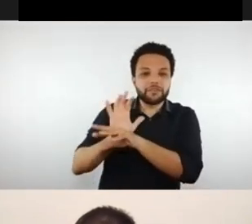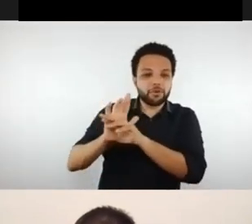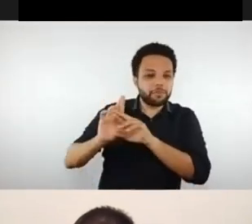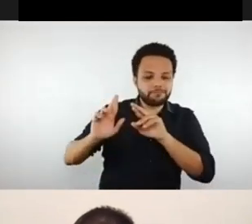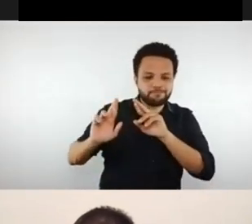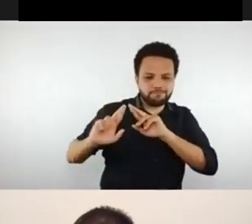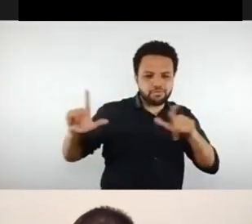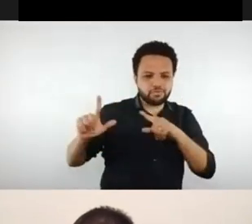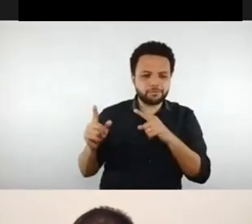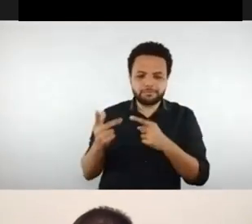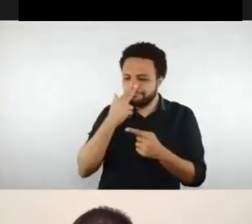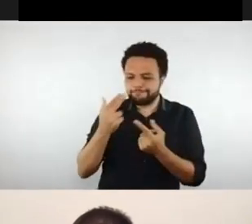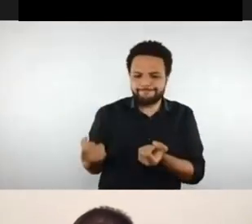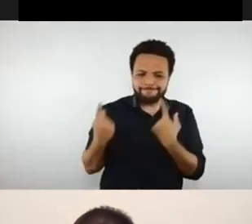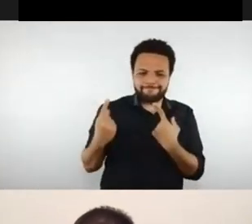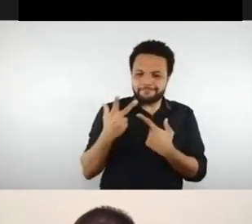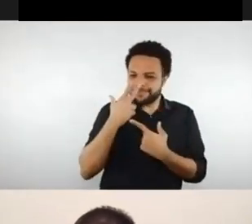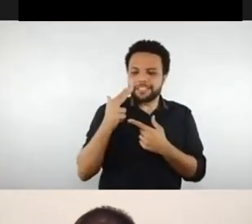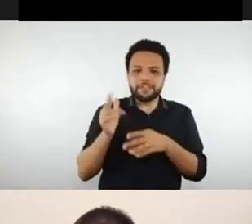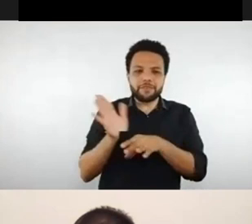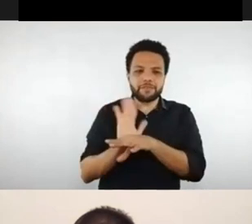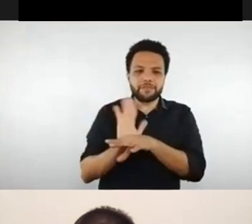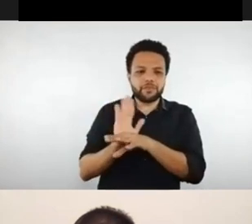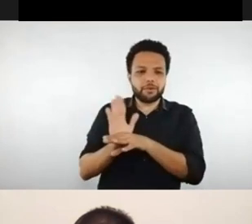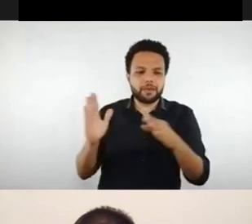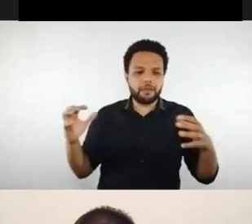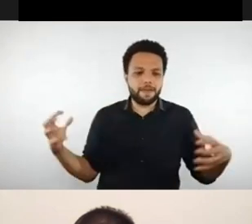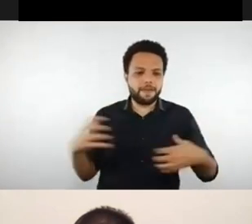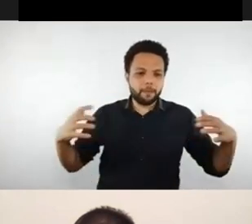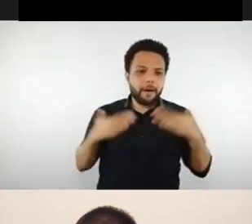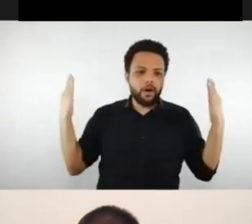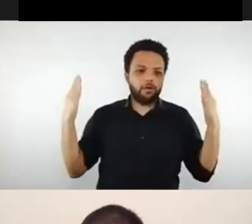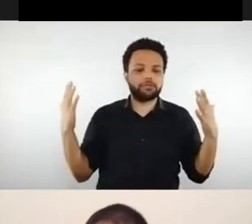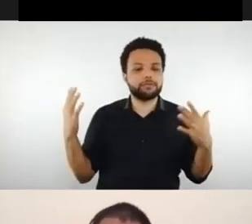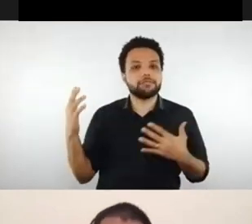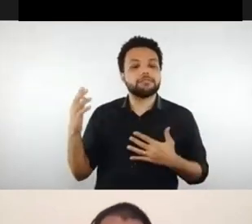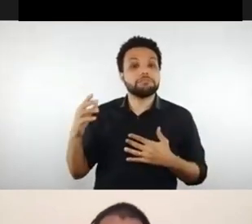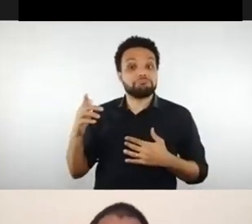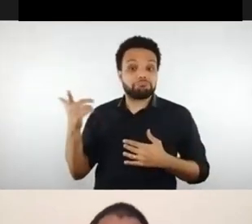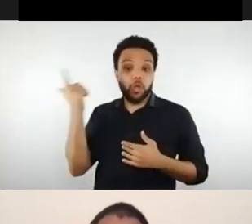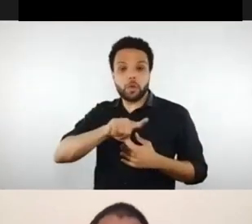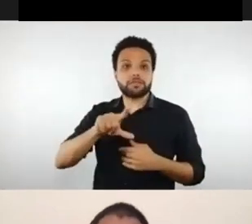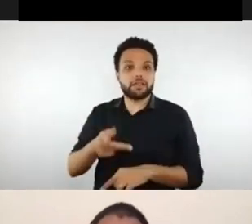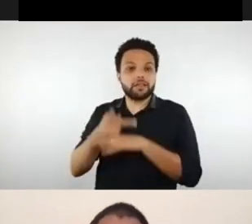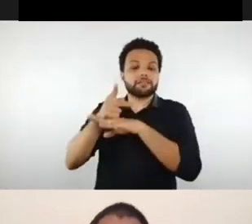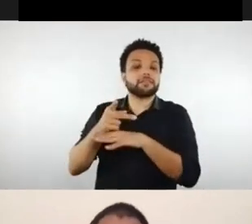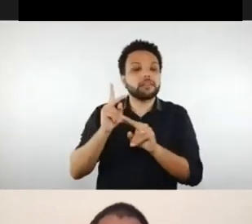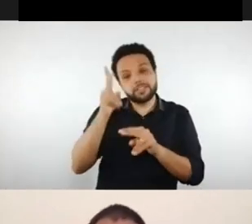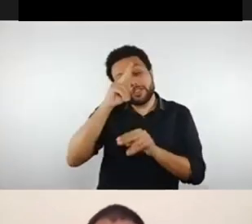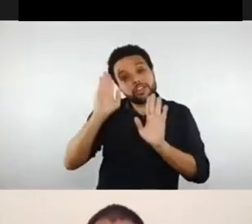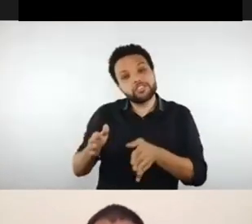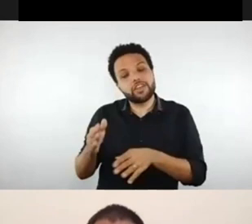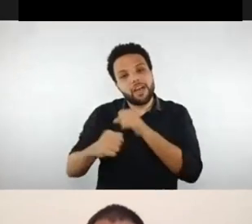parte de continuar uma história já começada em 2004, 2005, etc., etc. Então,